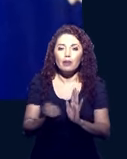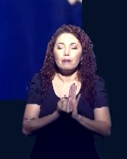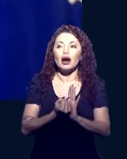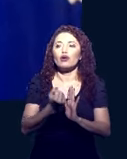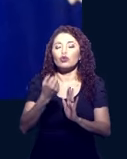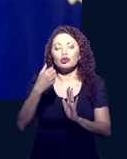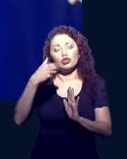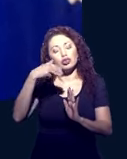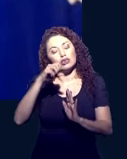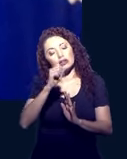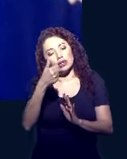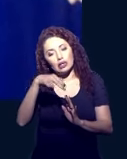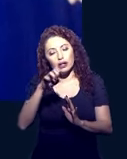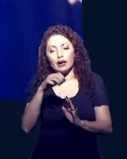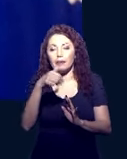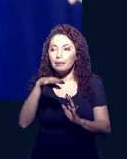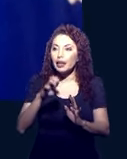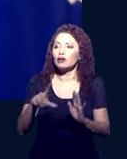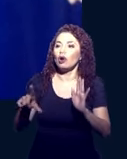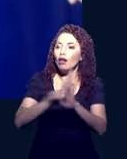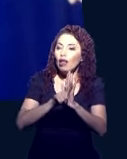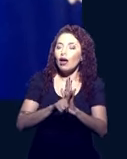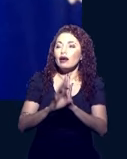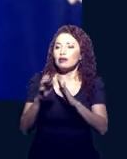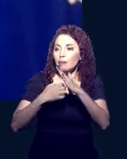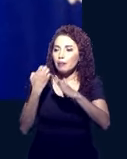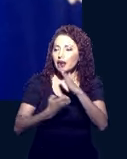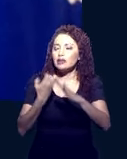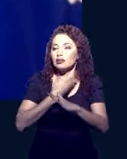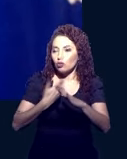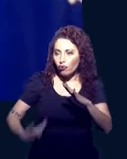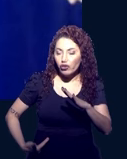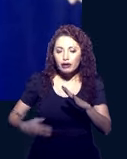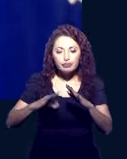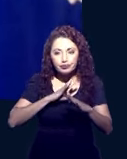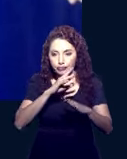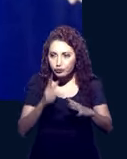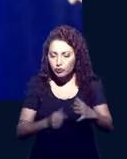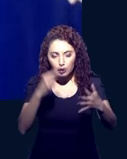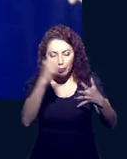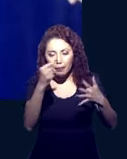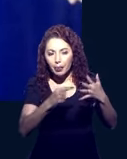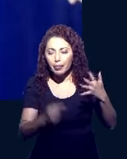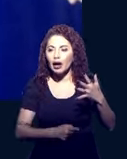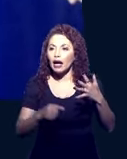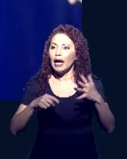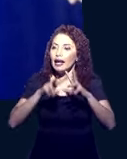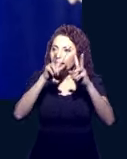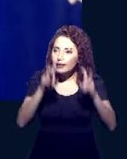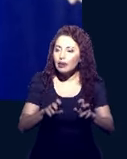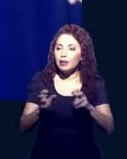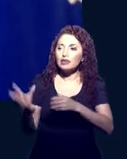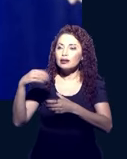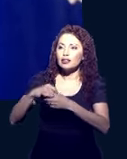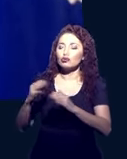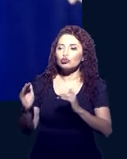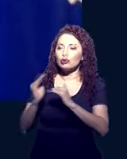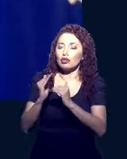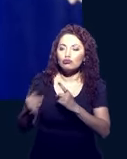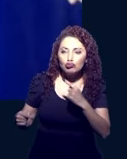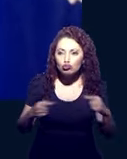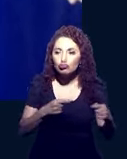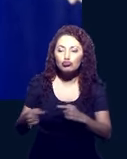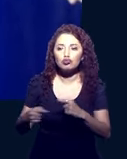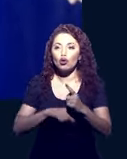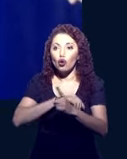Nacional a revogação da Lei das estatais todos esses foram objeto de contraponto do Senado Federal com certo êxito e eficiência